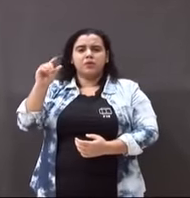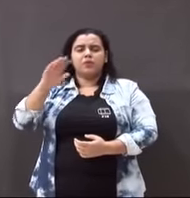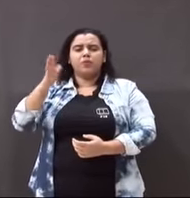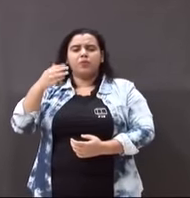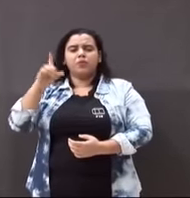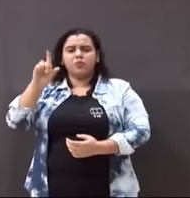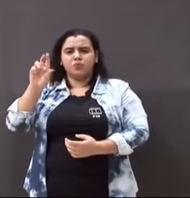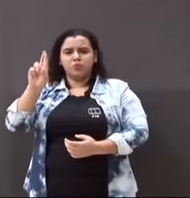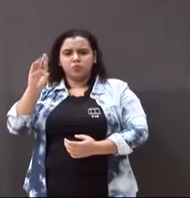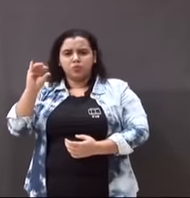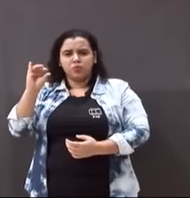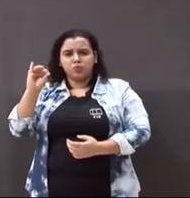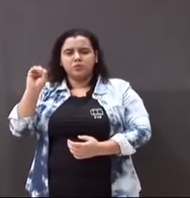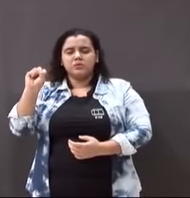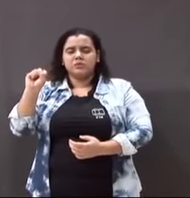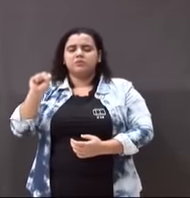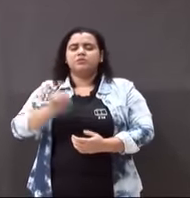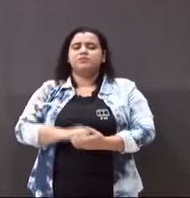O que ele vendia?